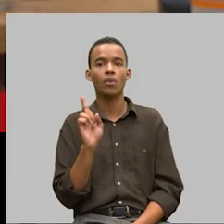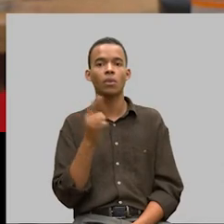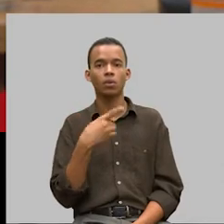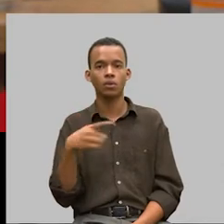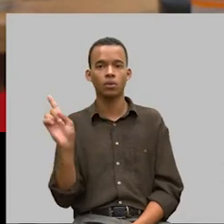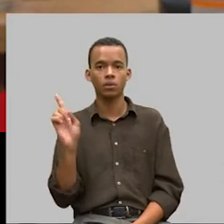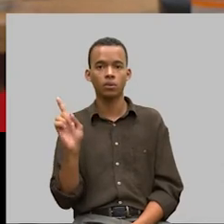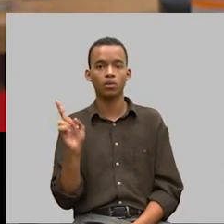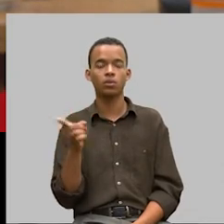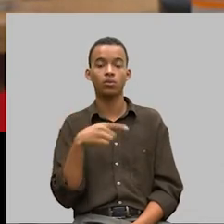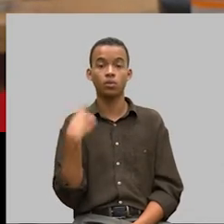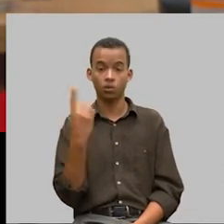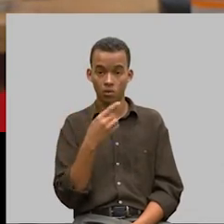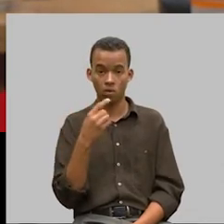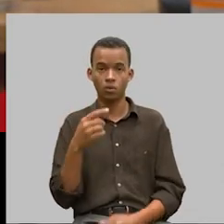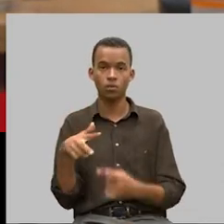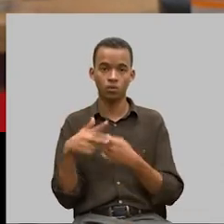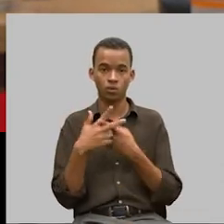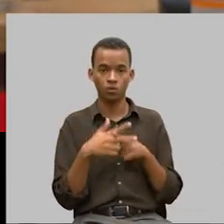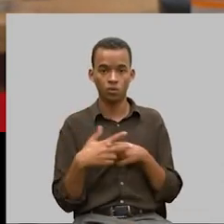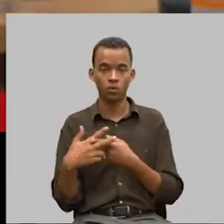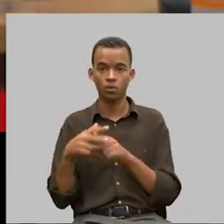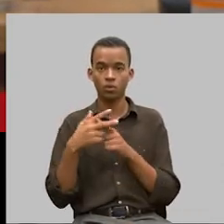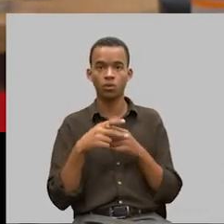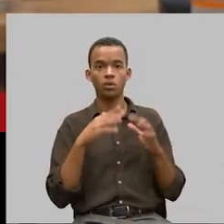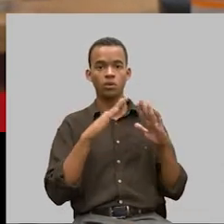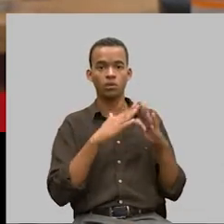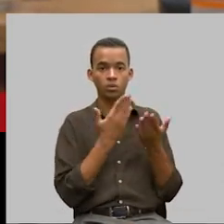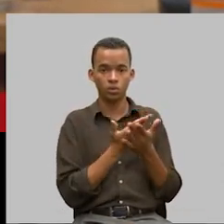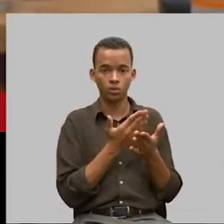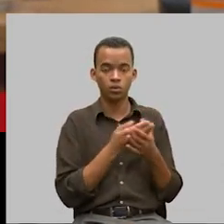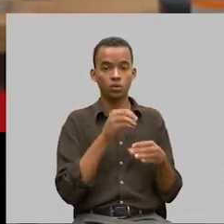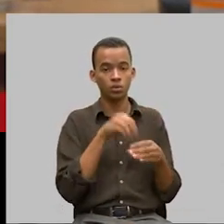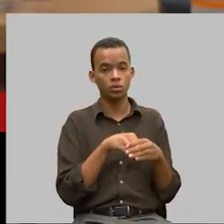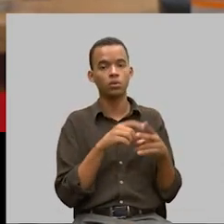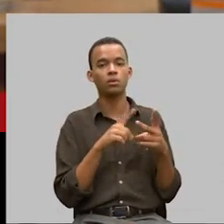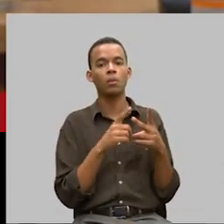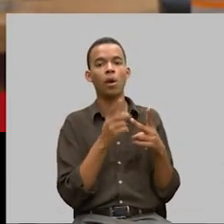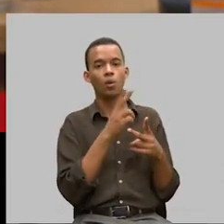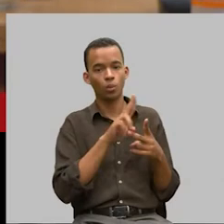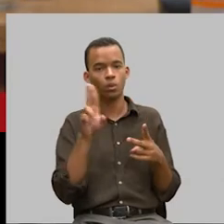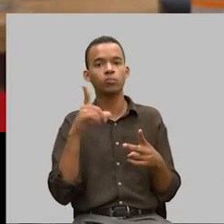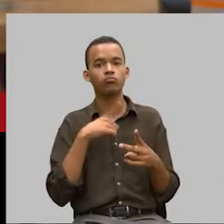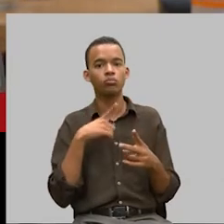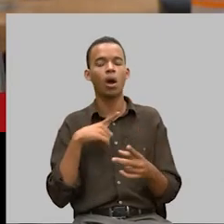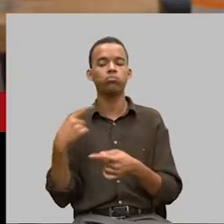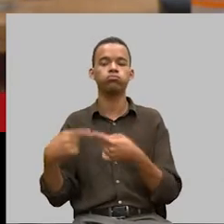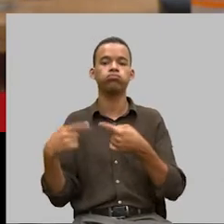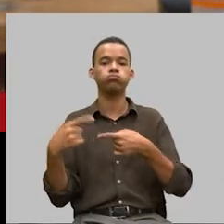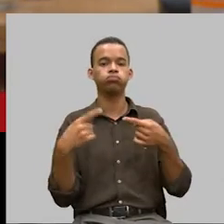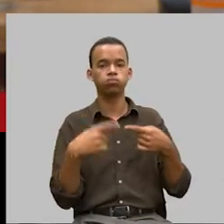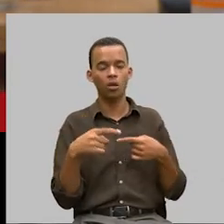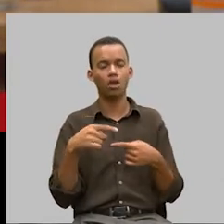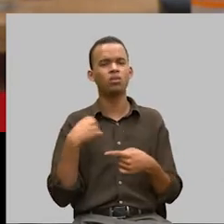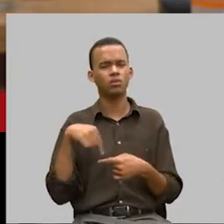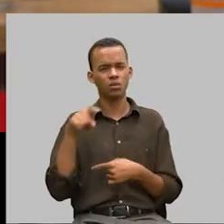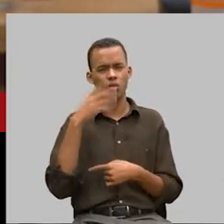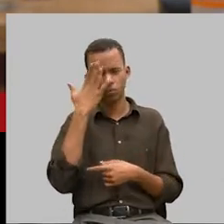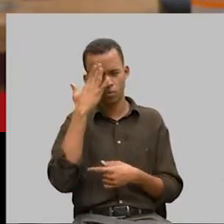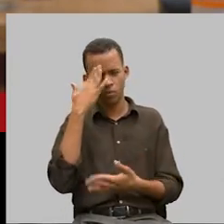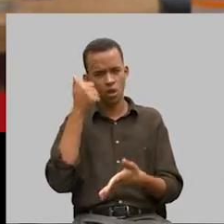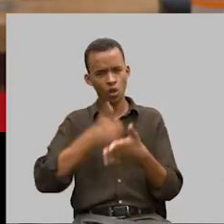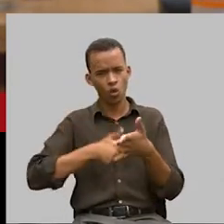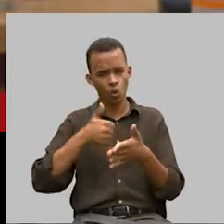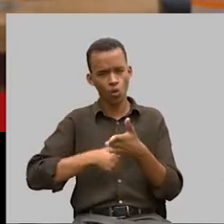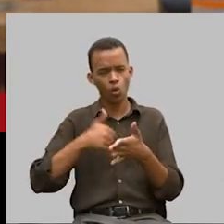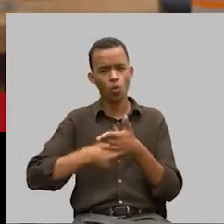reforma Ária nas nossas escolas e na nossa universidade nós sabemos o que que é luta pela terra o que que é o